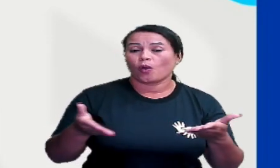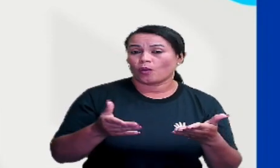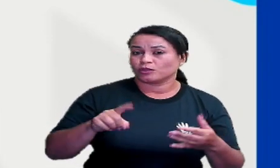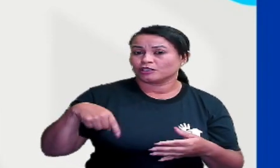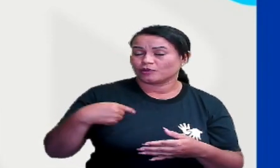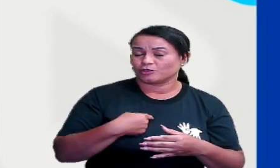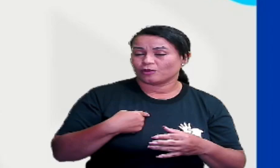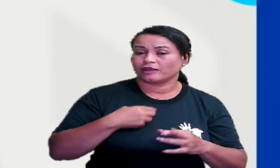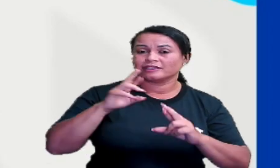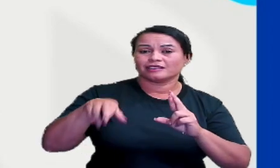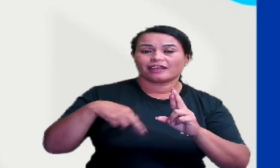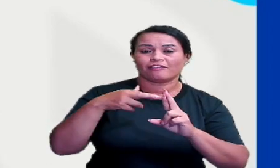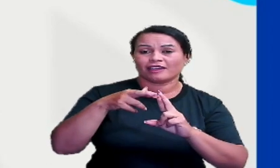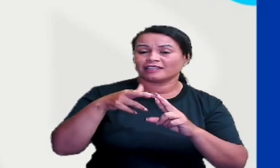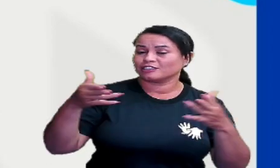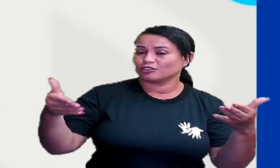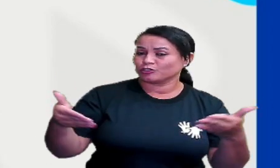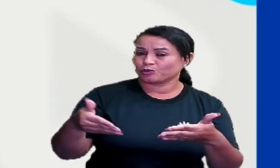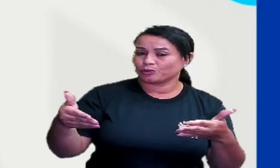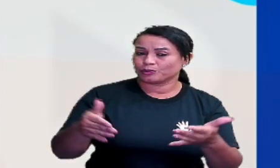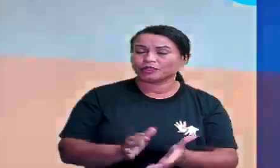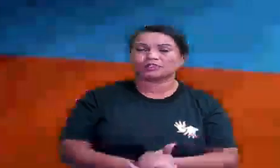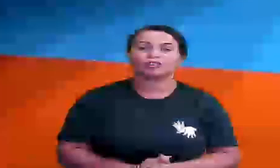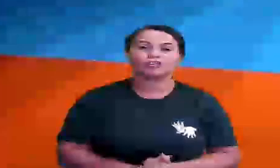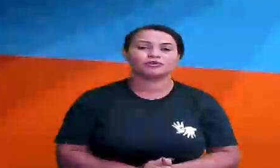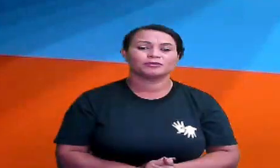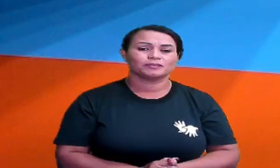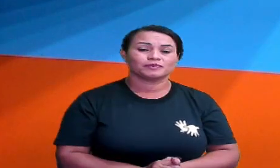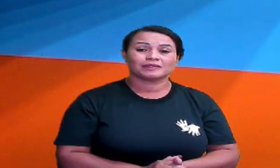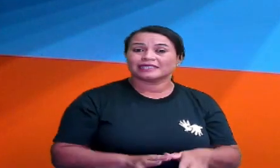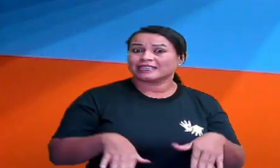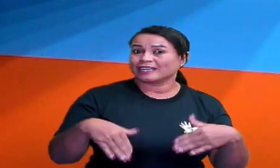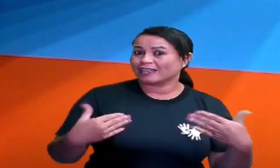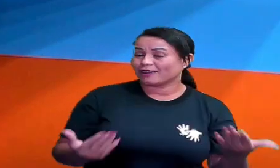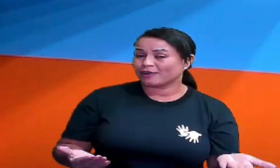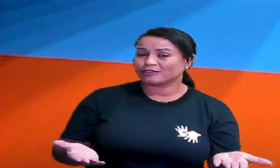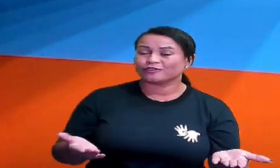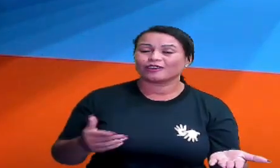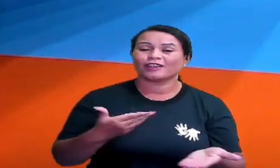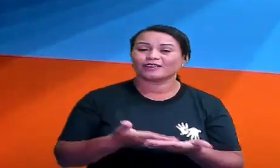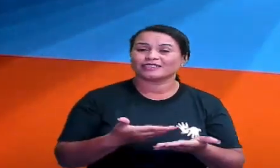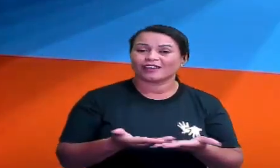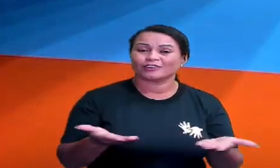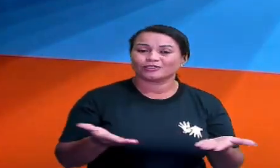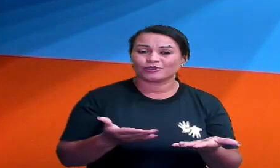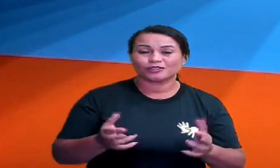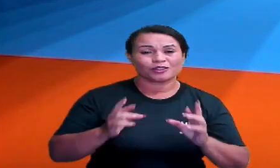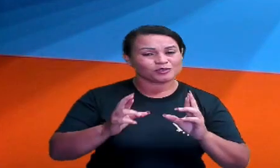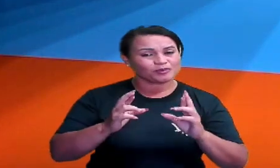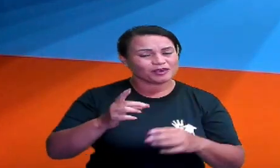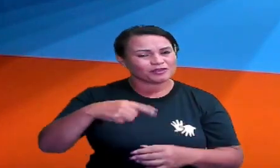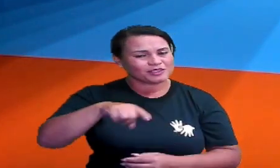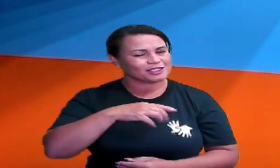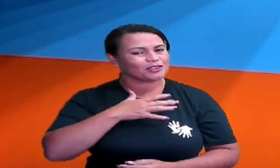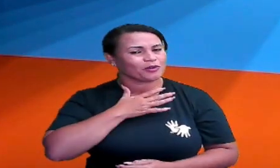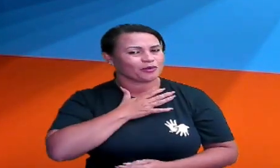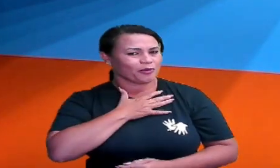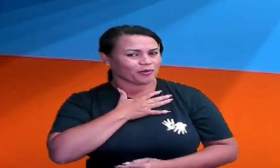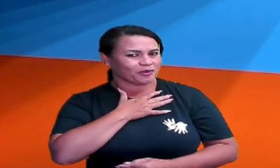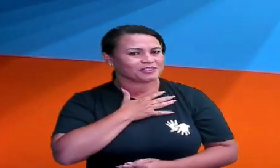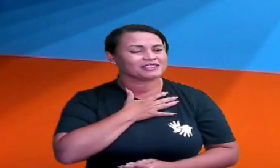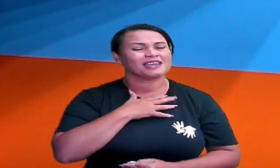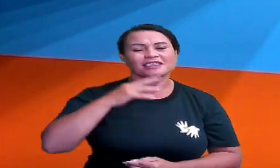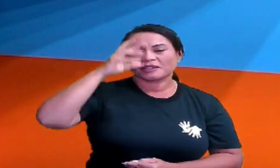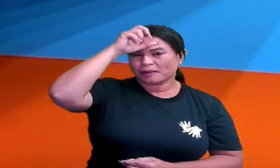as nossas referências de hoje e essa foi a nossa aula de hoje. Eu espero que vocês tenham gostado, que